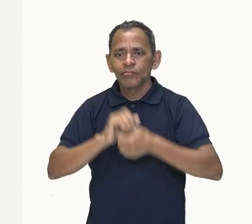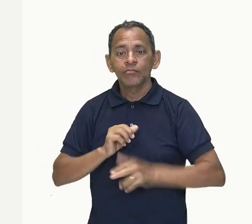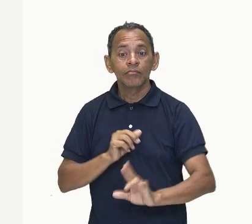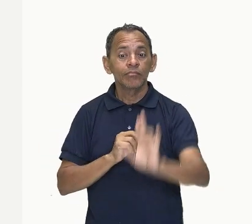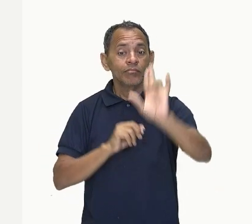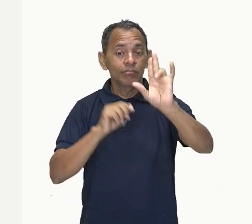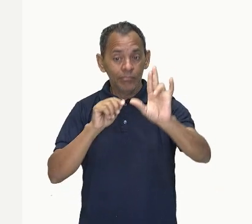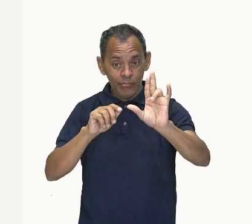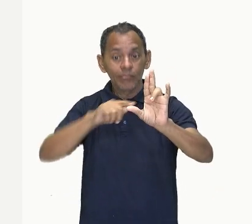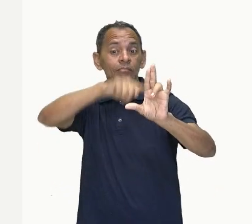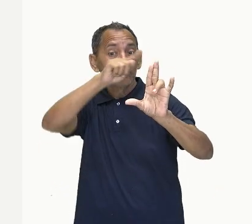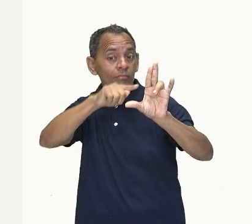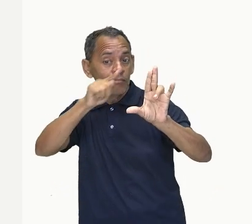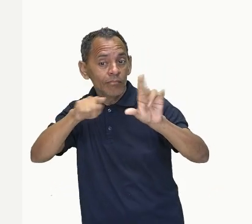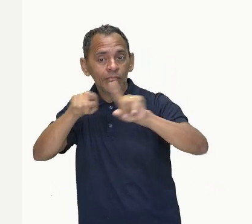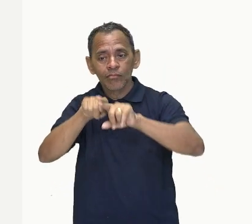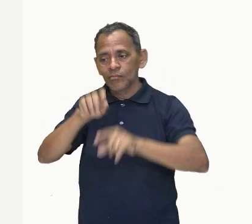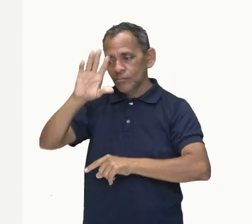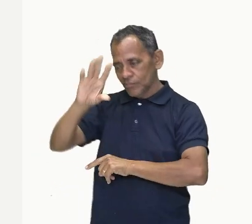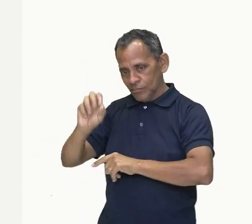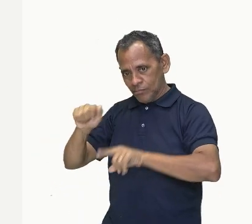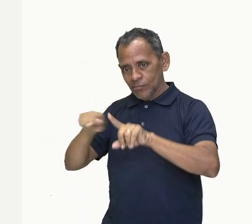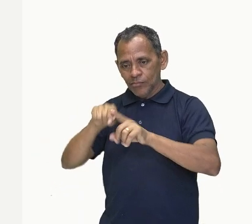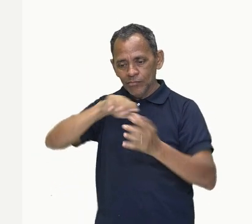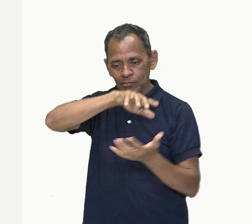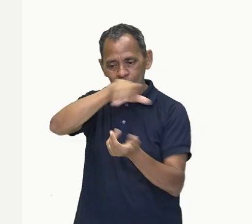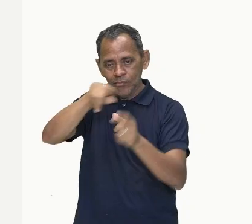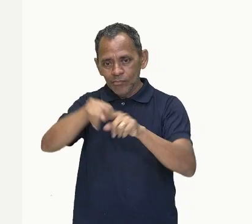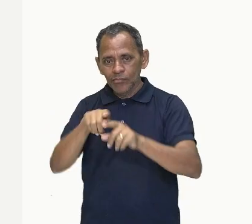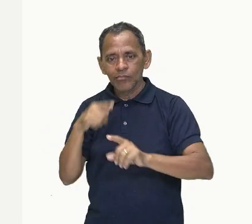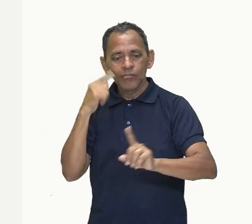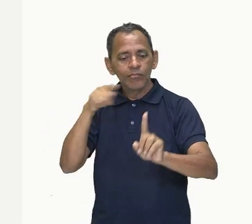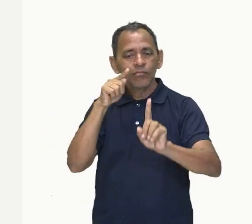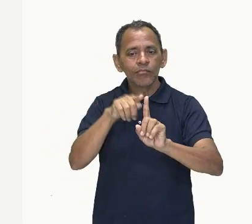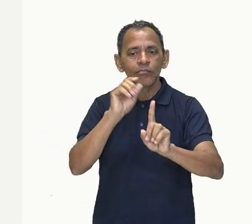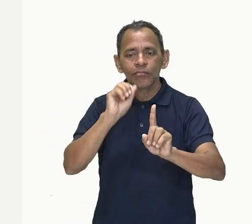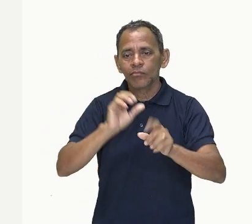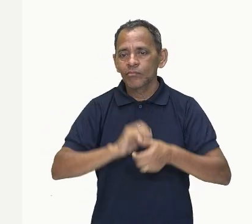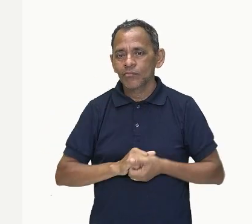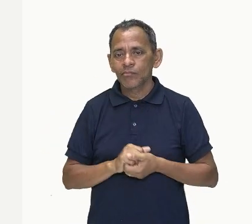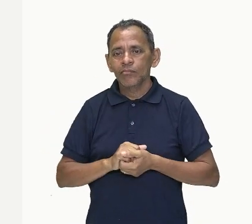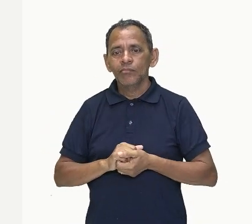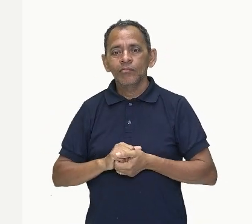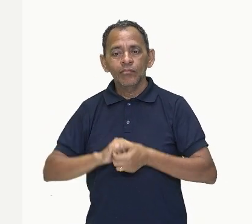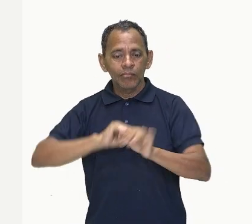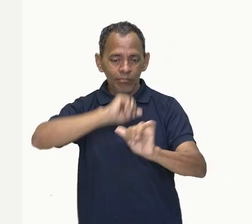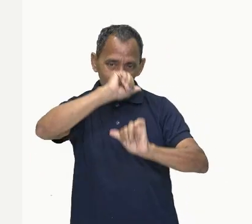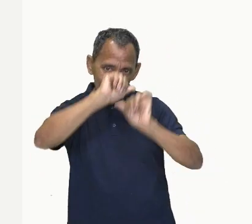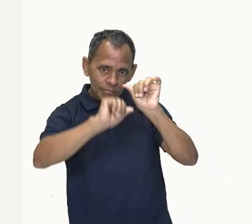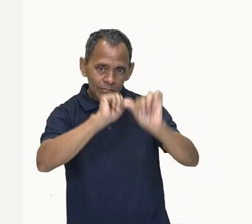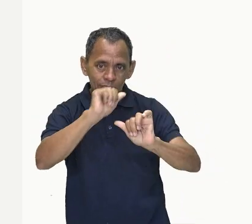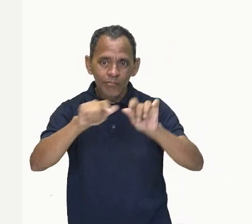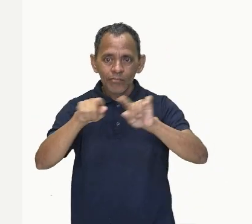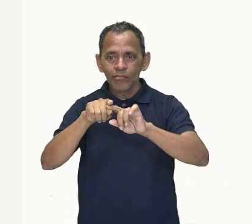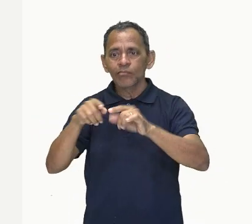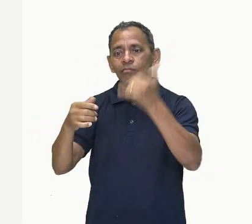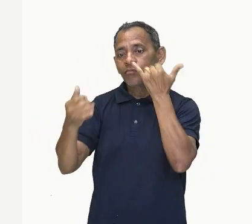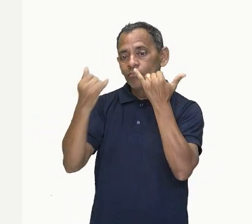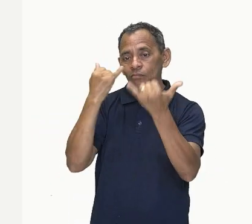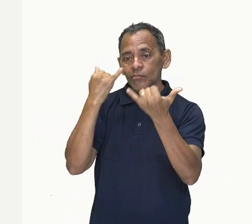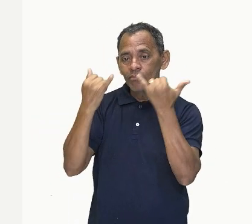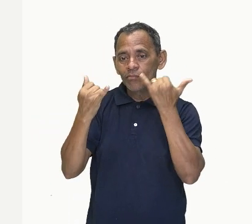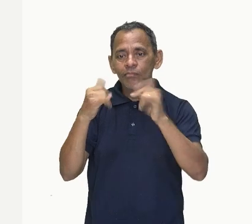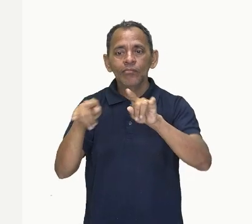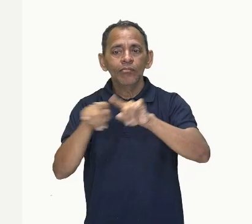representações gráficas da superfície terrestre. O objetivo da cartografia é transformar informações